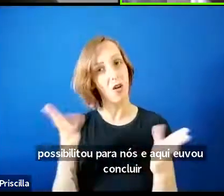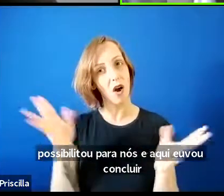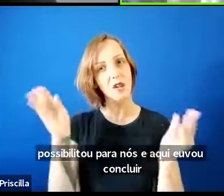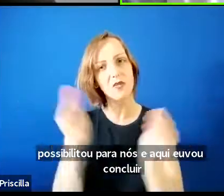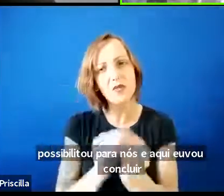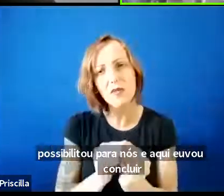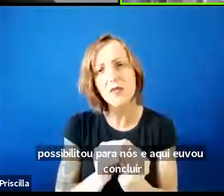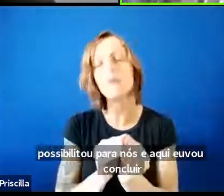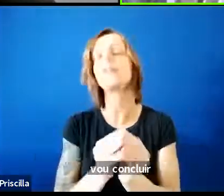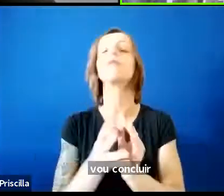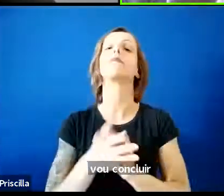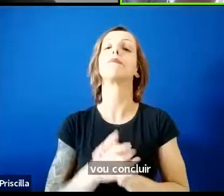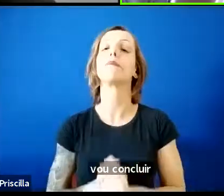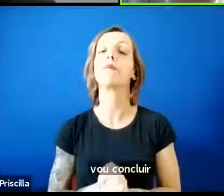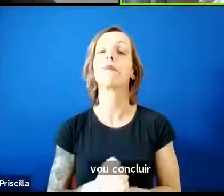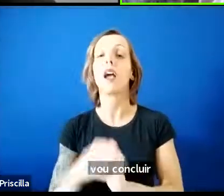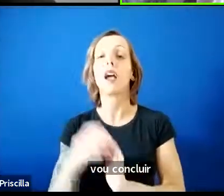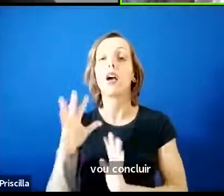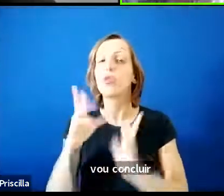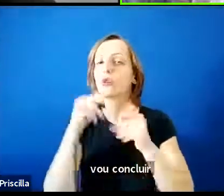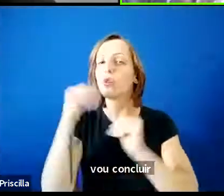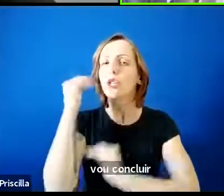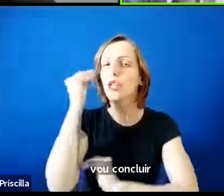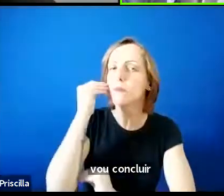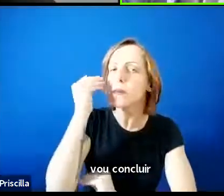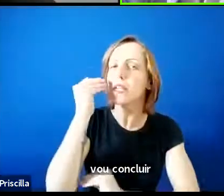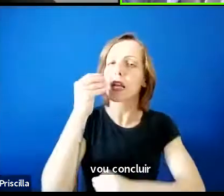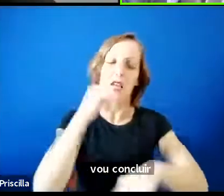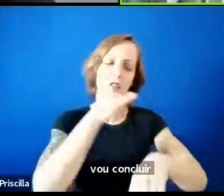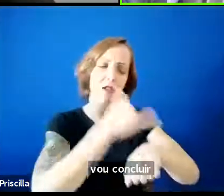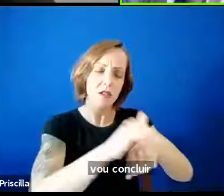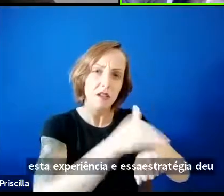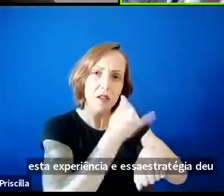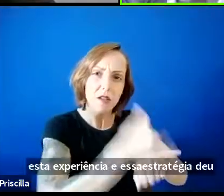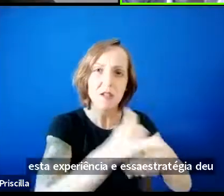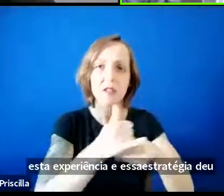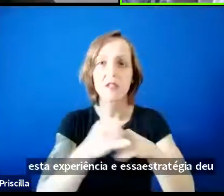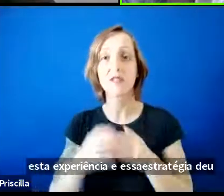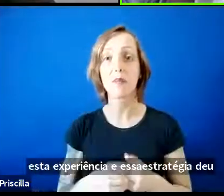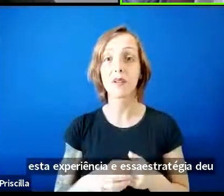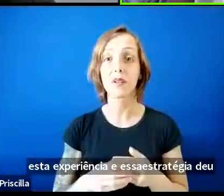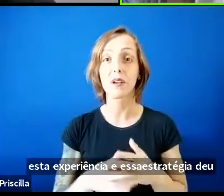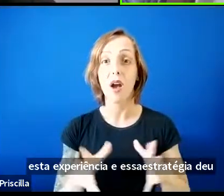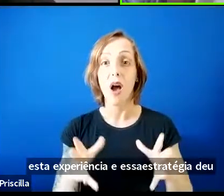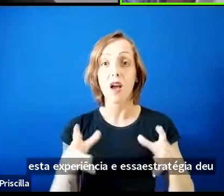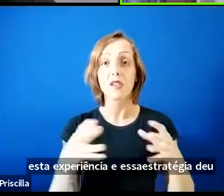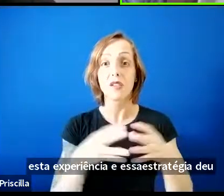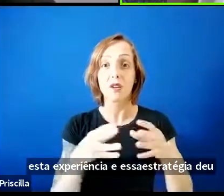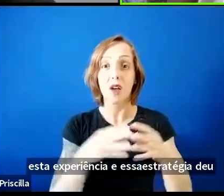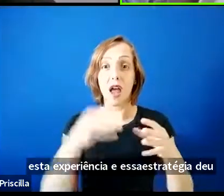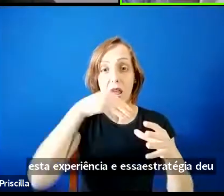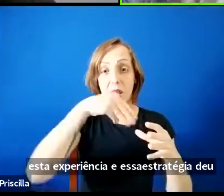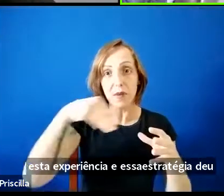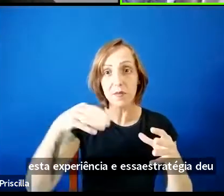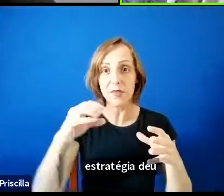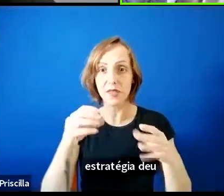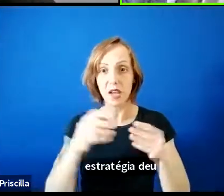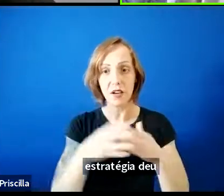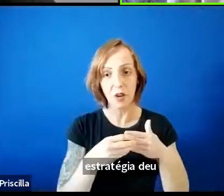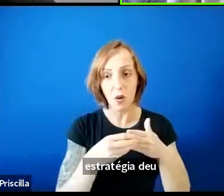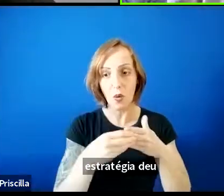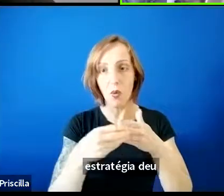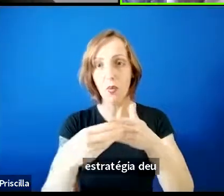essa estratégia deu rumo ao MMC, assinalou para nós